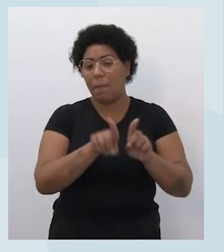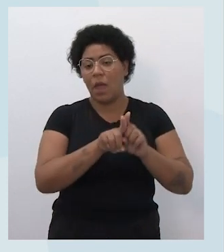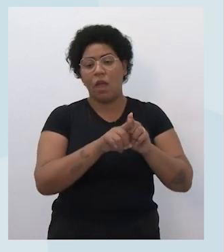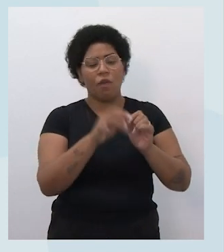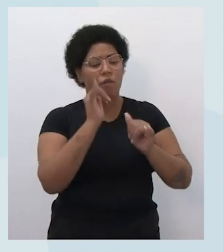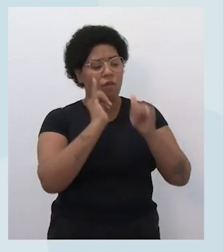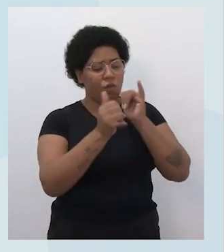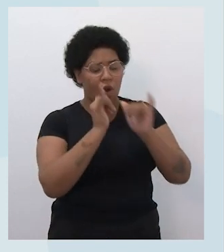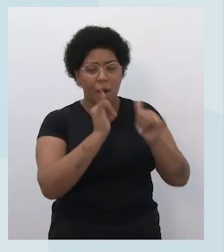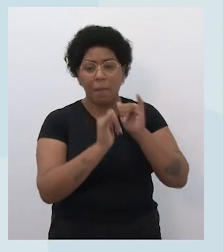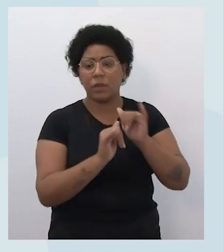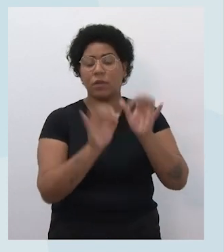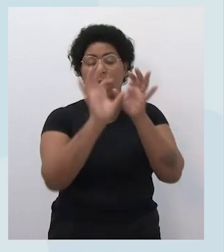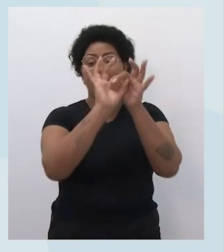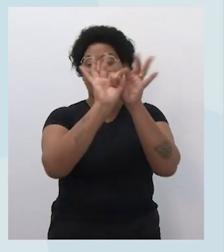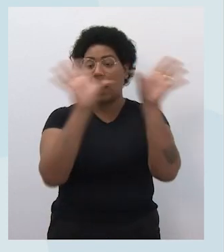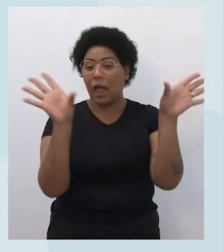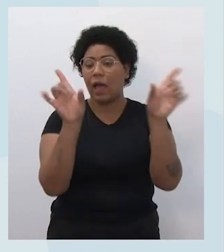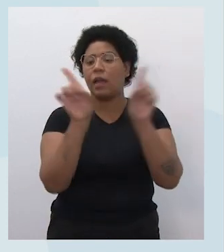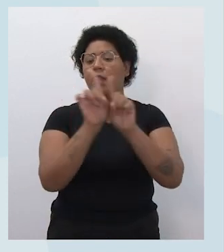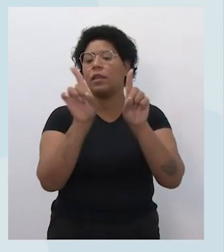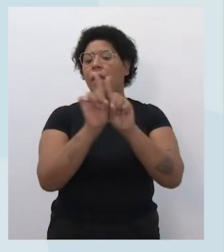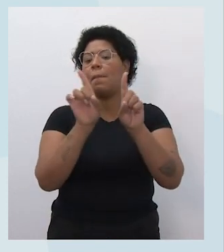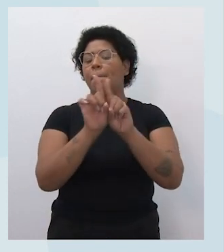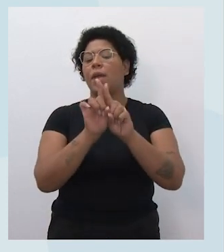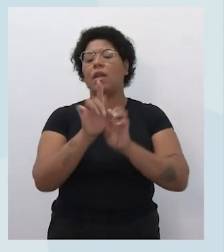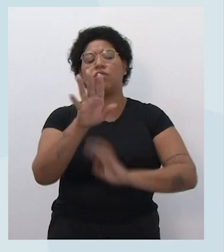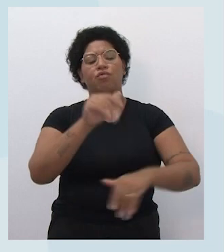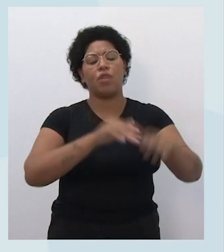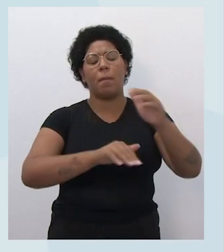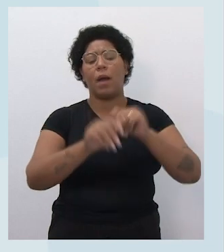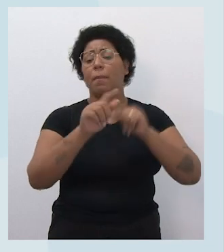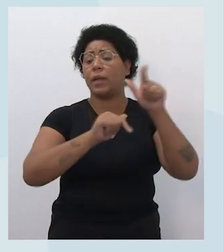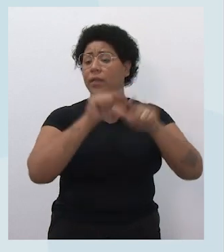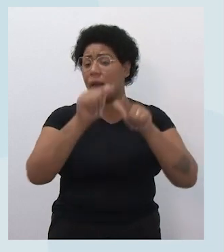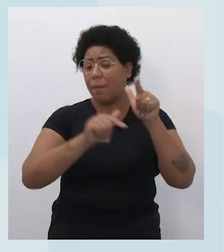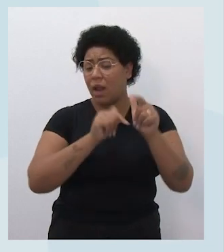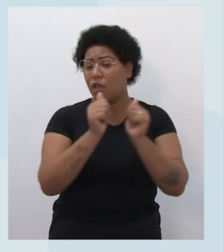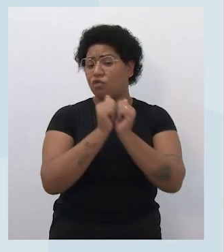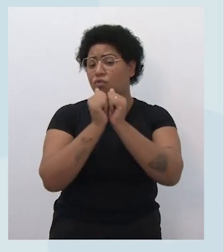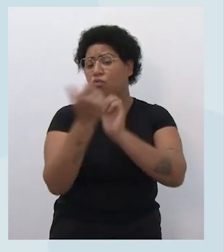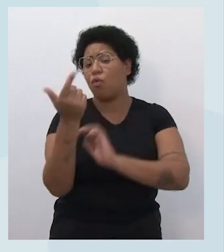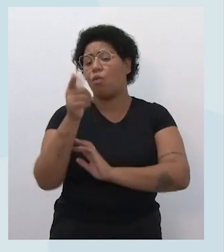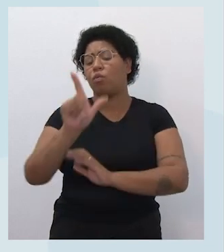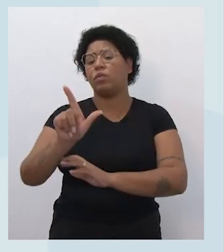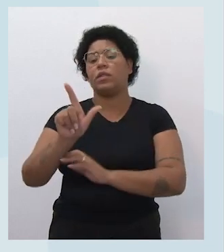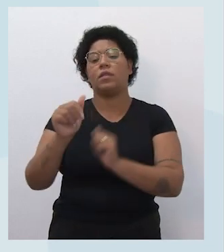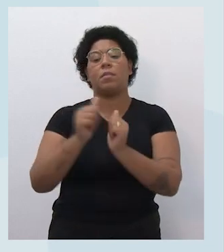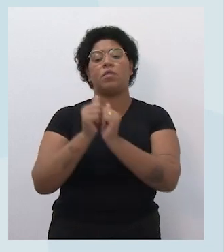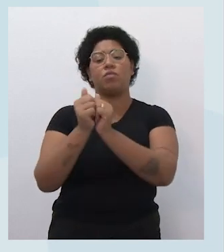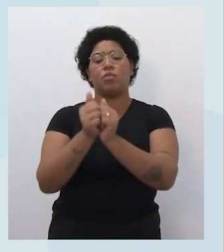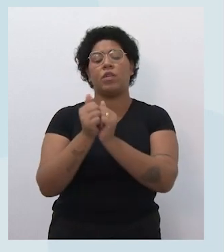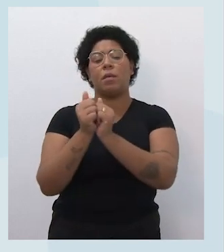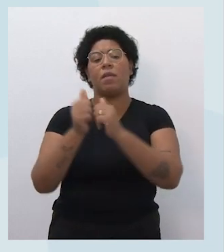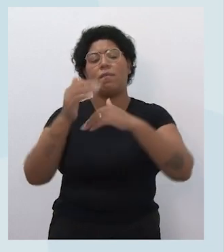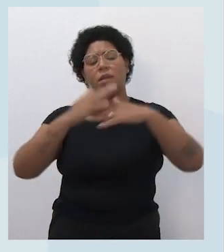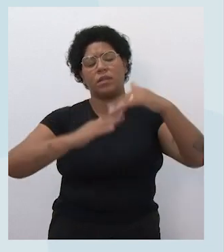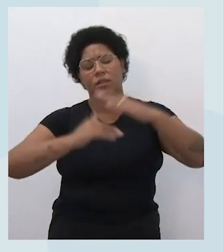claras, promover trabalhos em grupos recheados de propósito, de preferência com aplicação